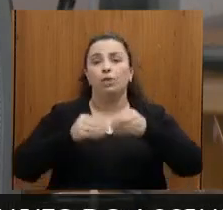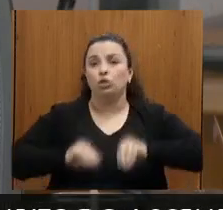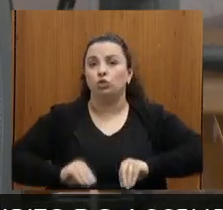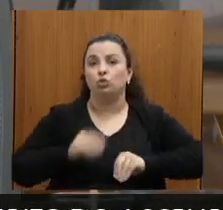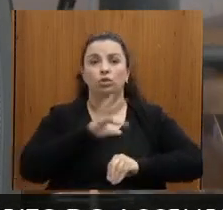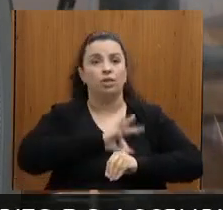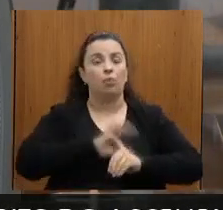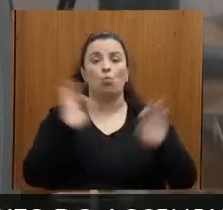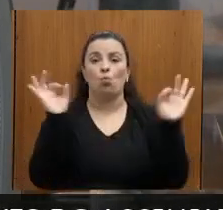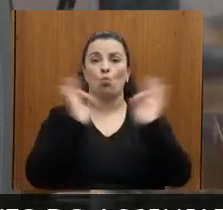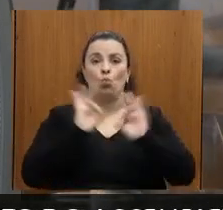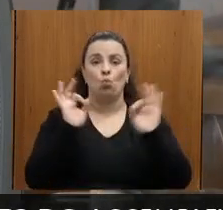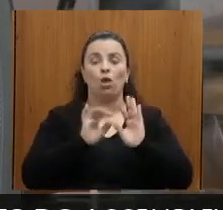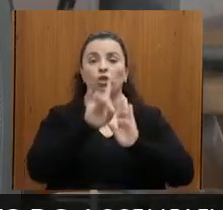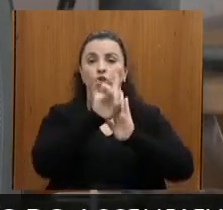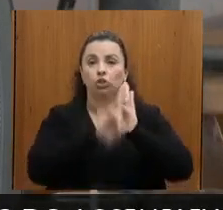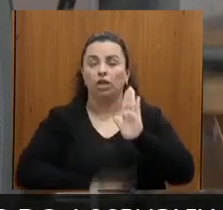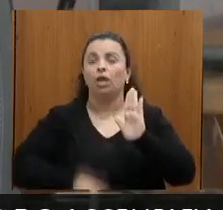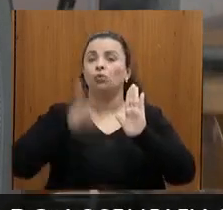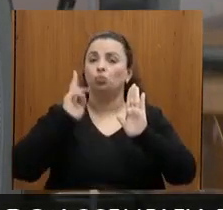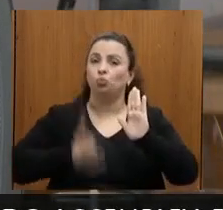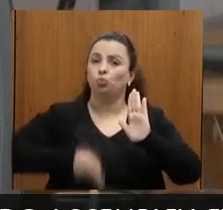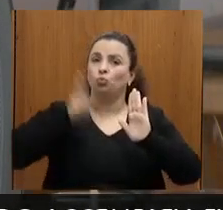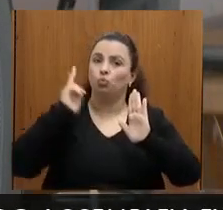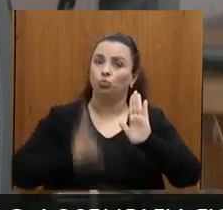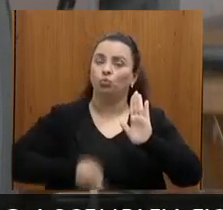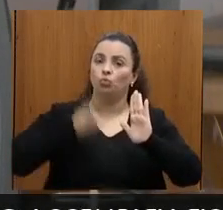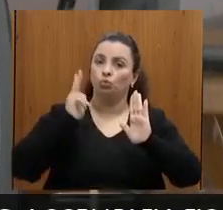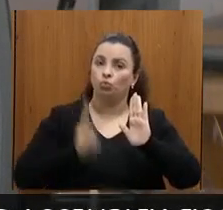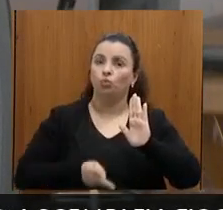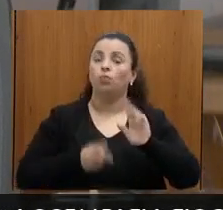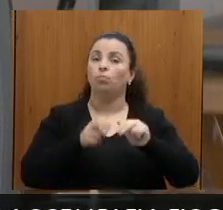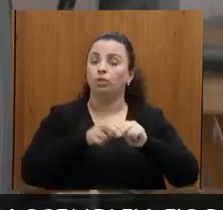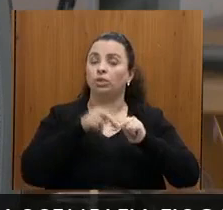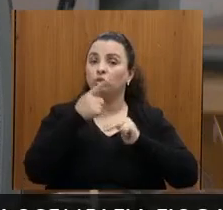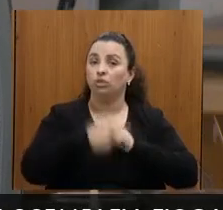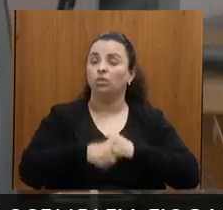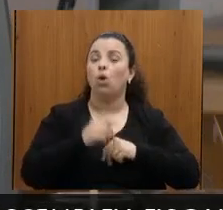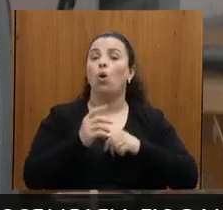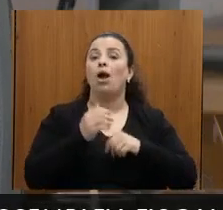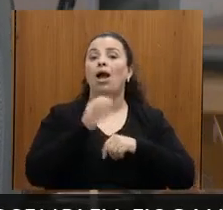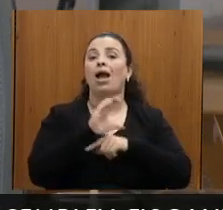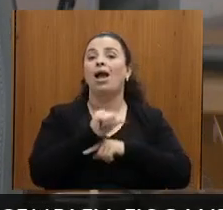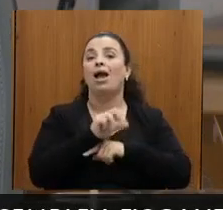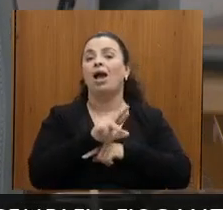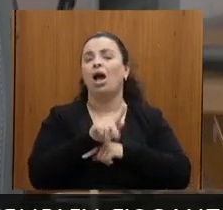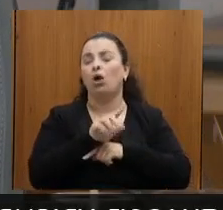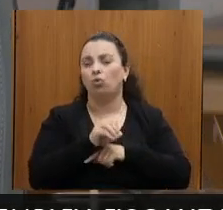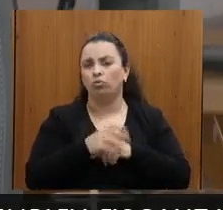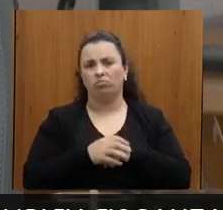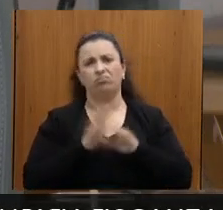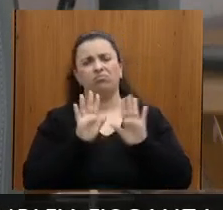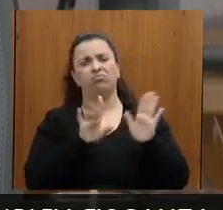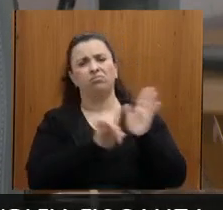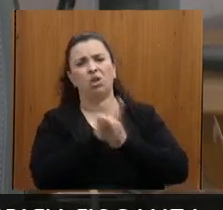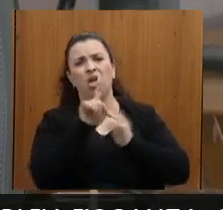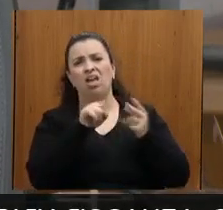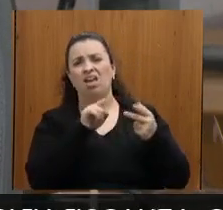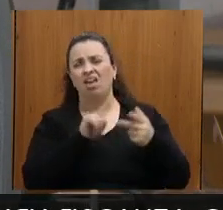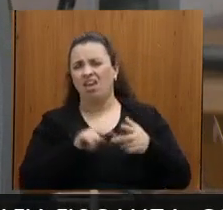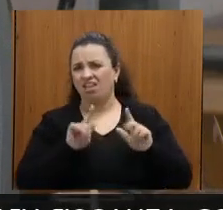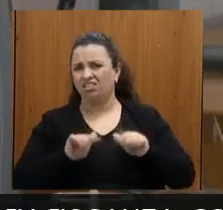e dos demais direitos e vantagens do seu cargo. A pergunta que eu faço é se essa reação, essa medida do governo, ela está